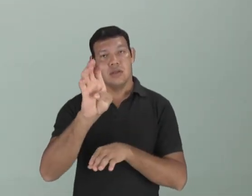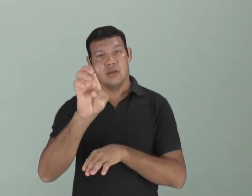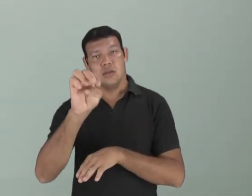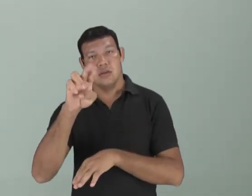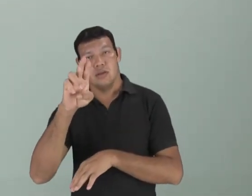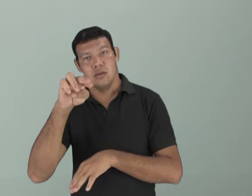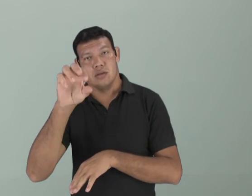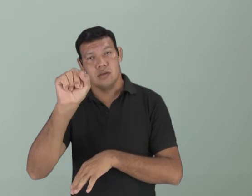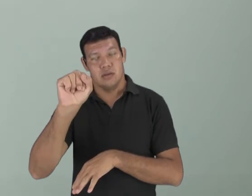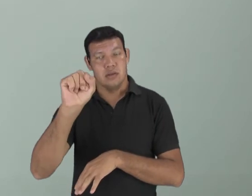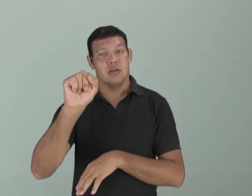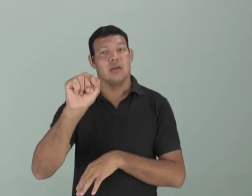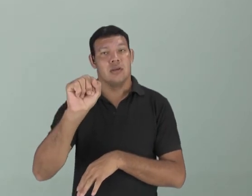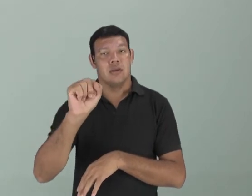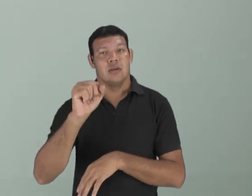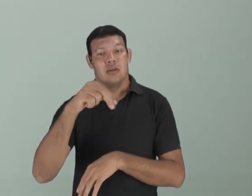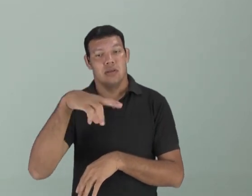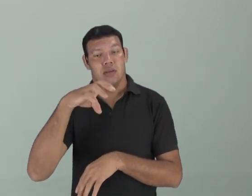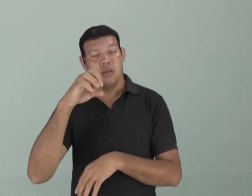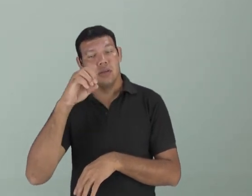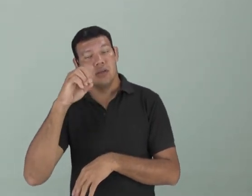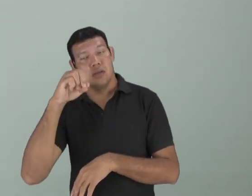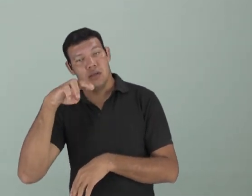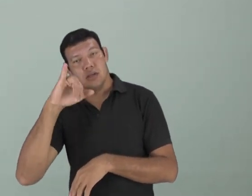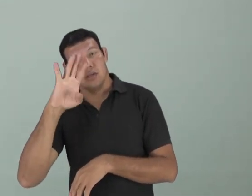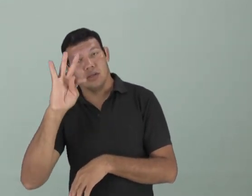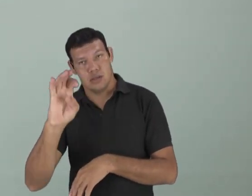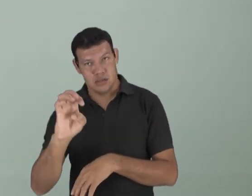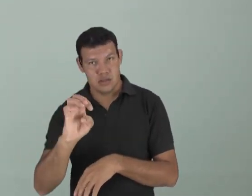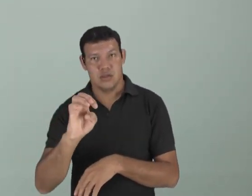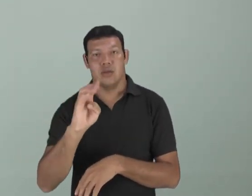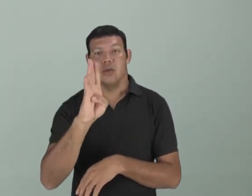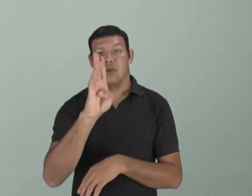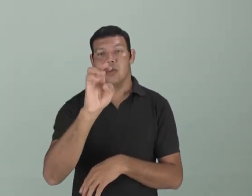tarde. Buenas noches, que é boa noite.